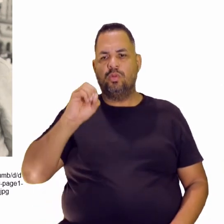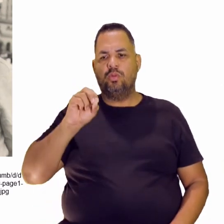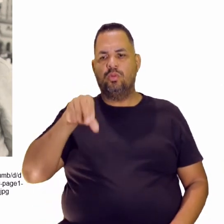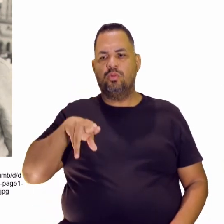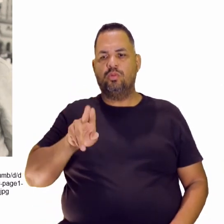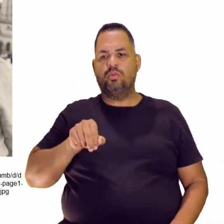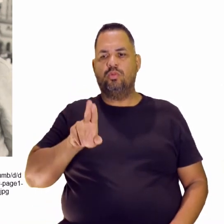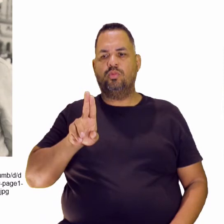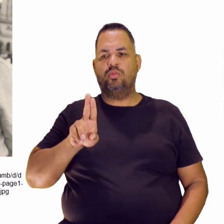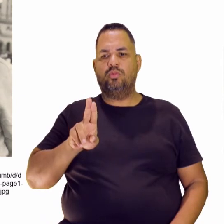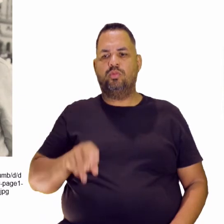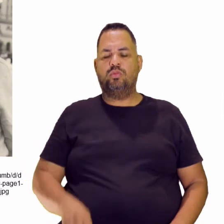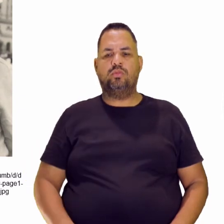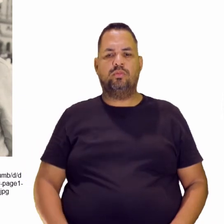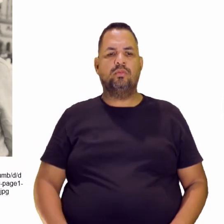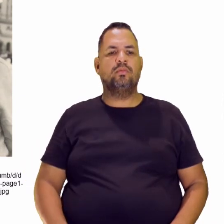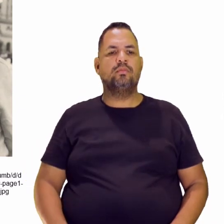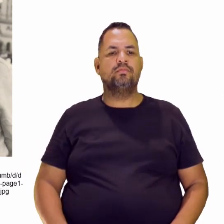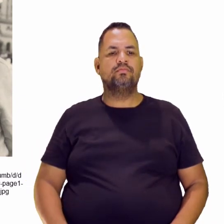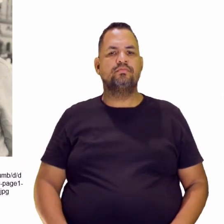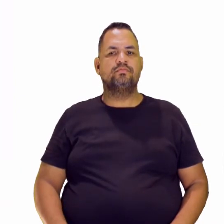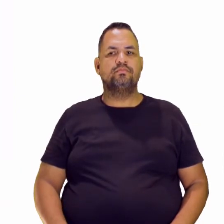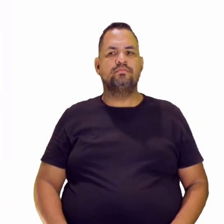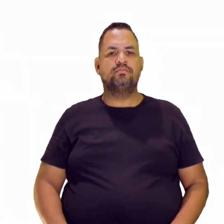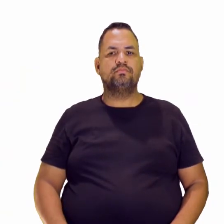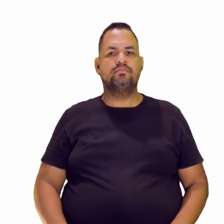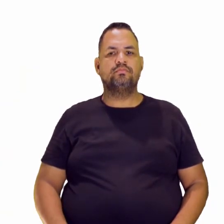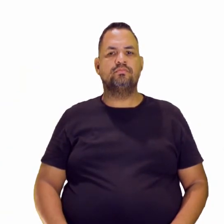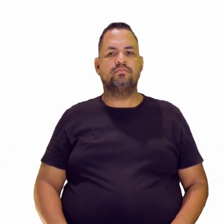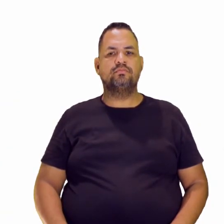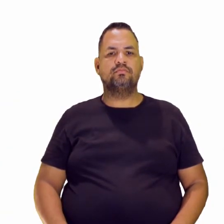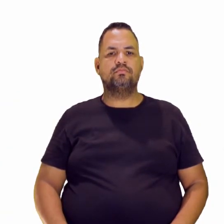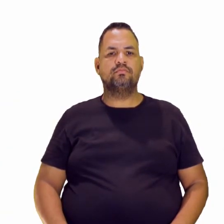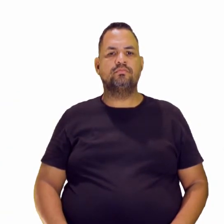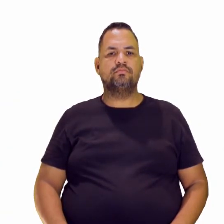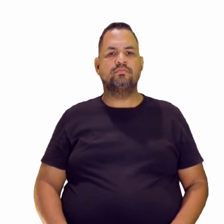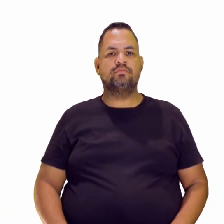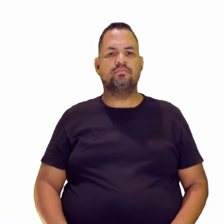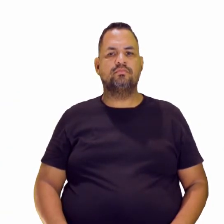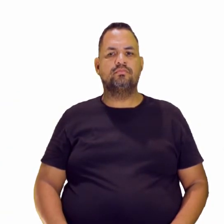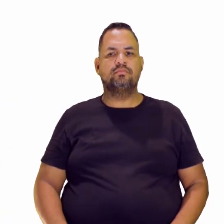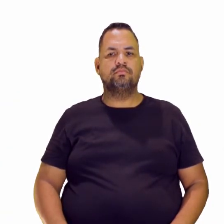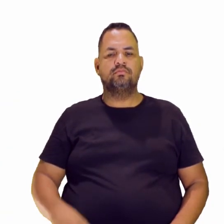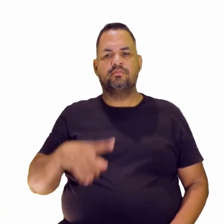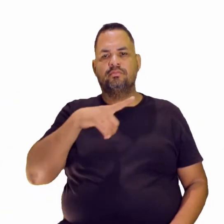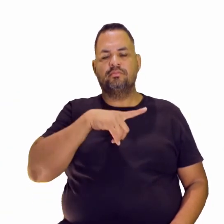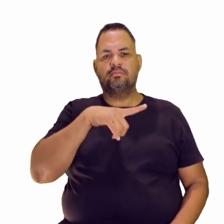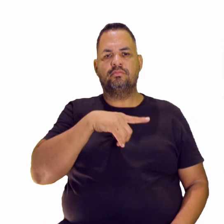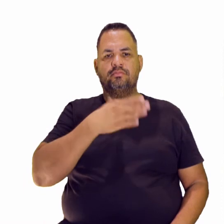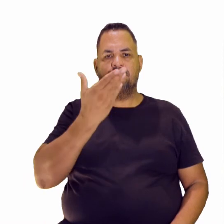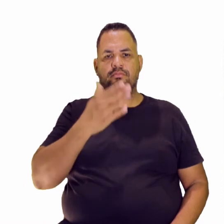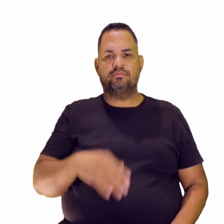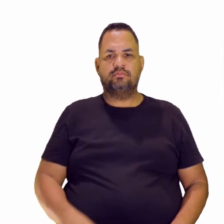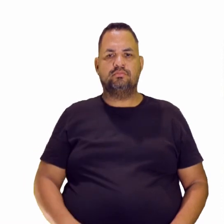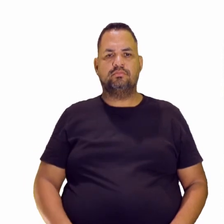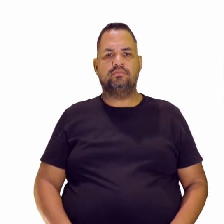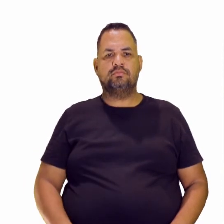Então vamos lá. Tem também esse quadro